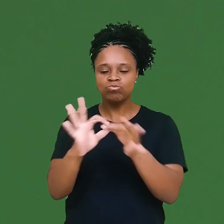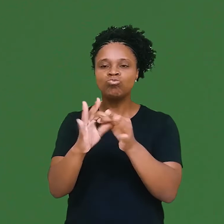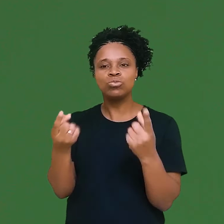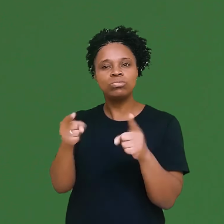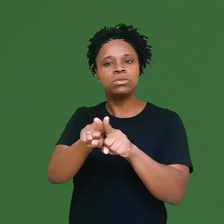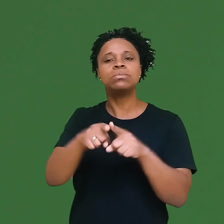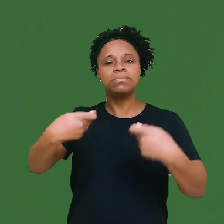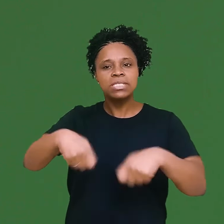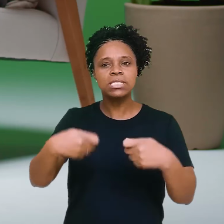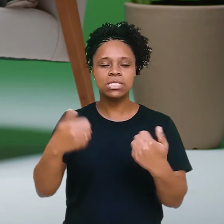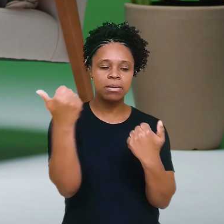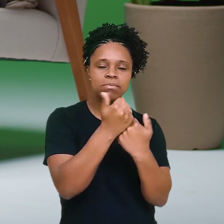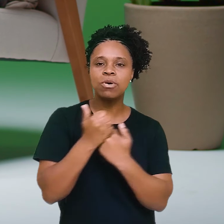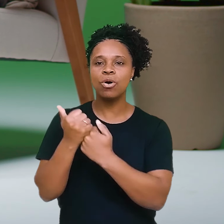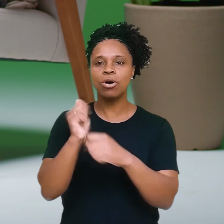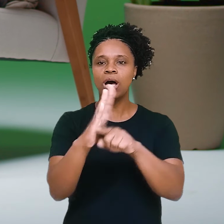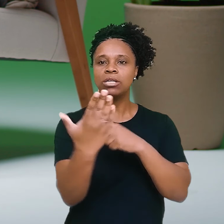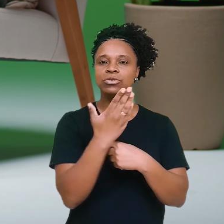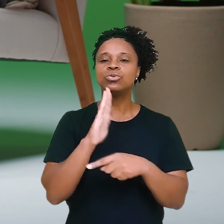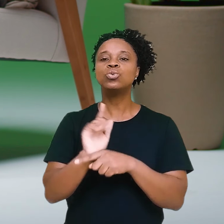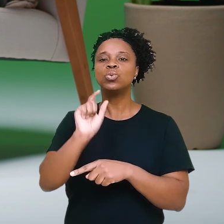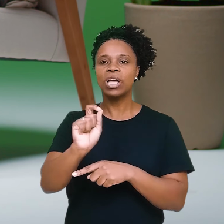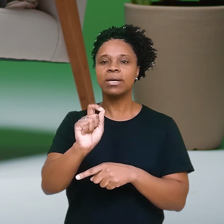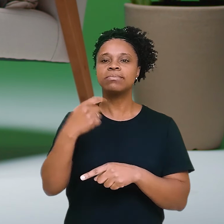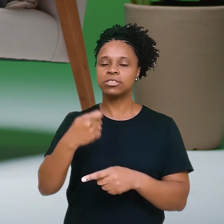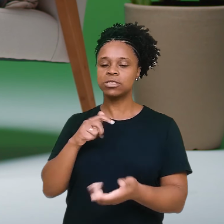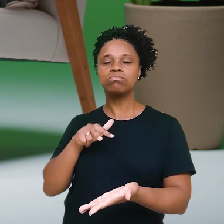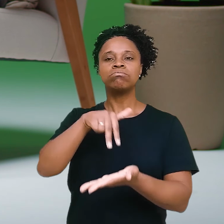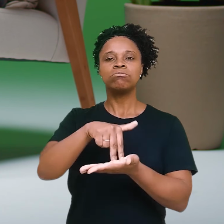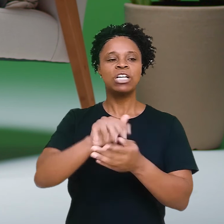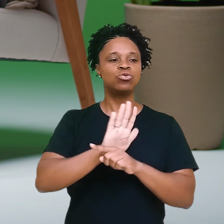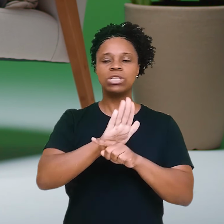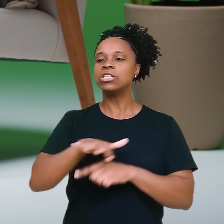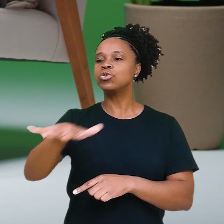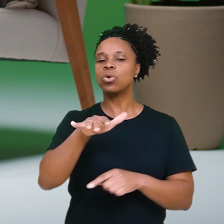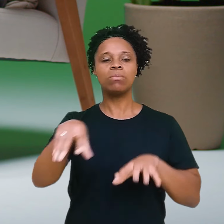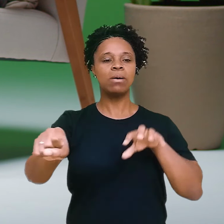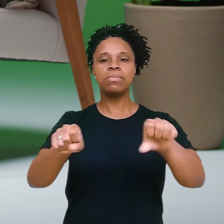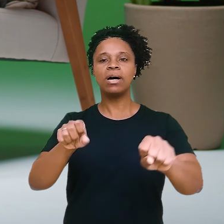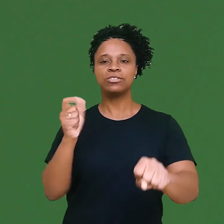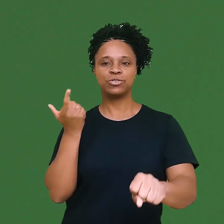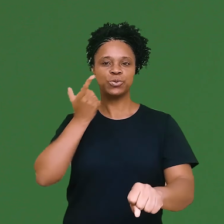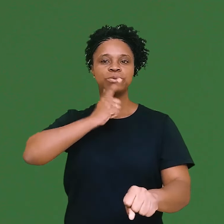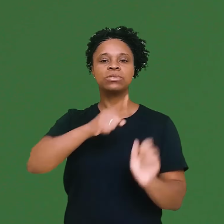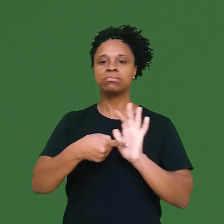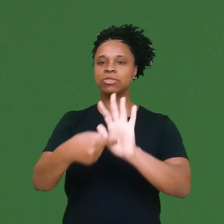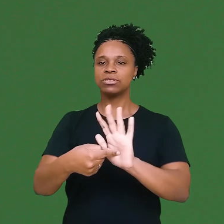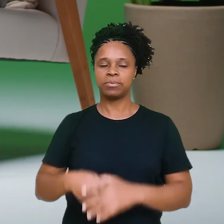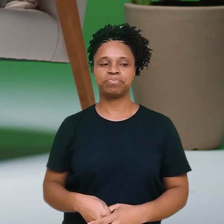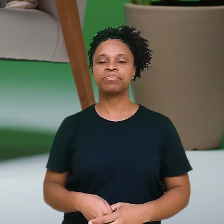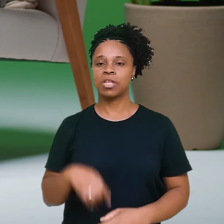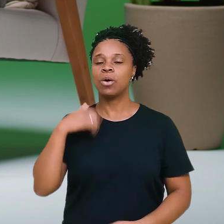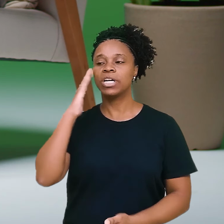nossos aliados. A gente precisa do apoio deles nessa questão de nos dar essa voz, dar espaço para a gente dar a nossa